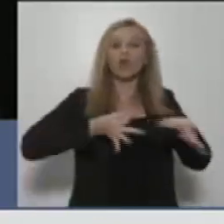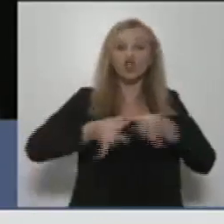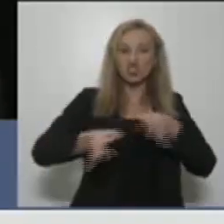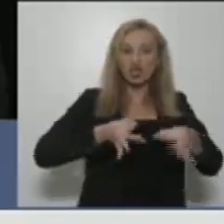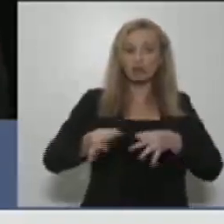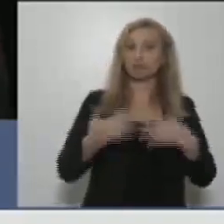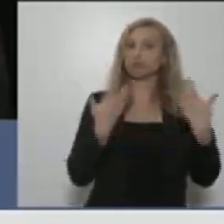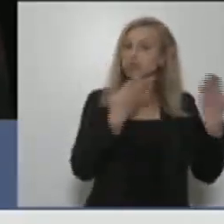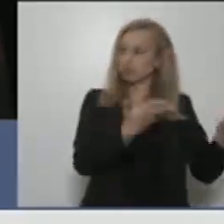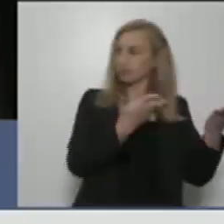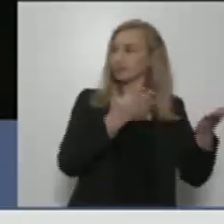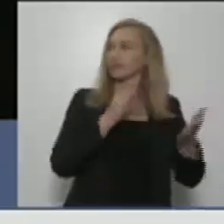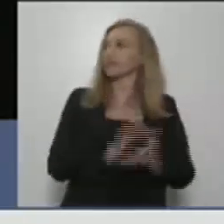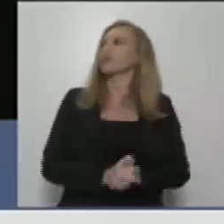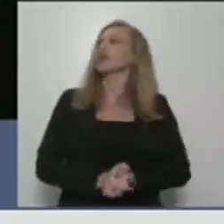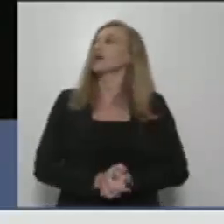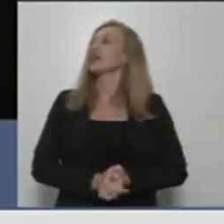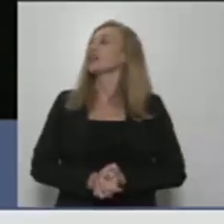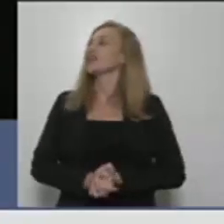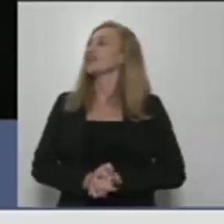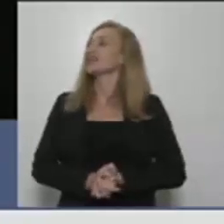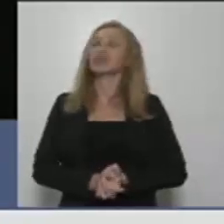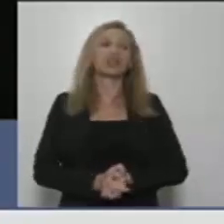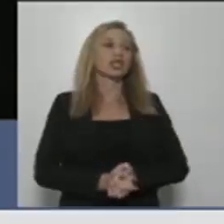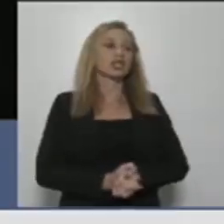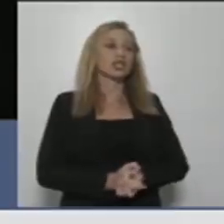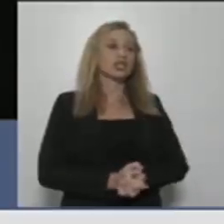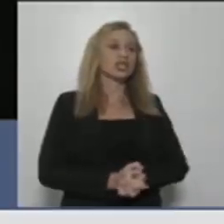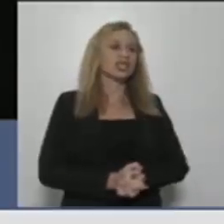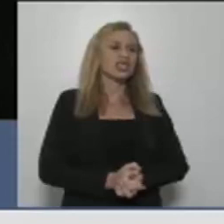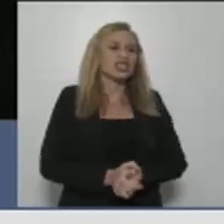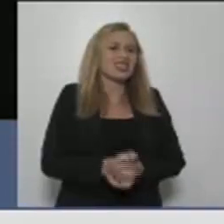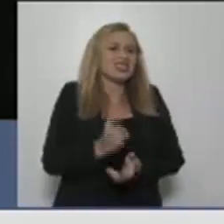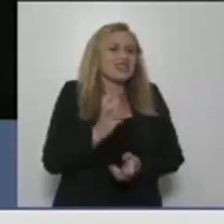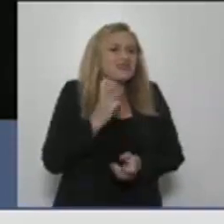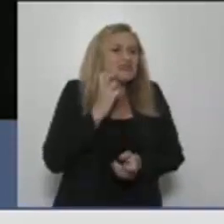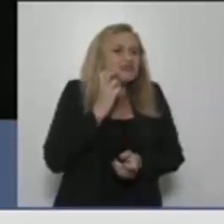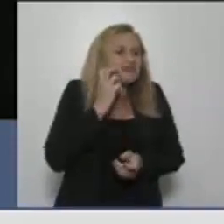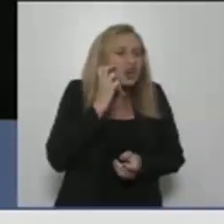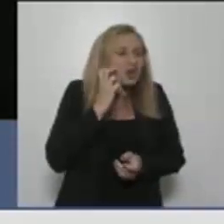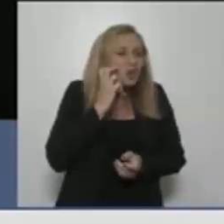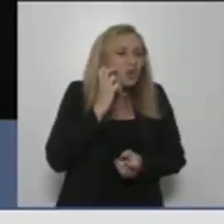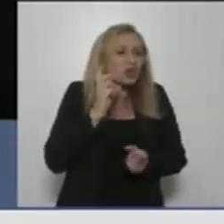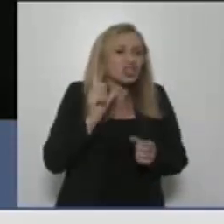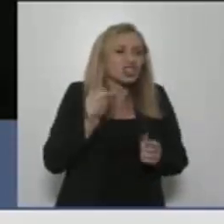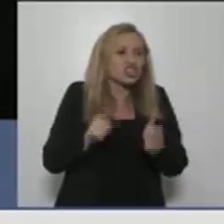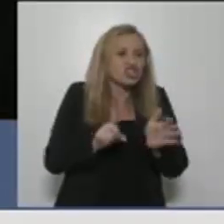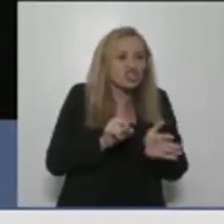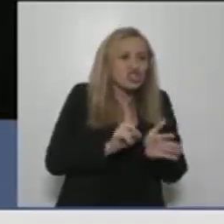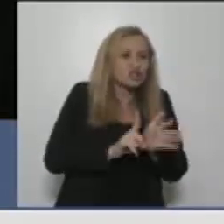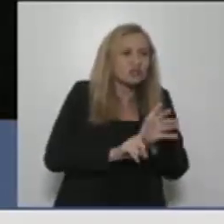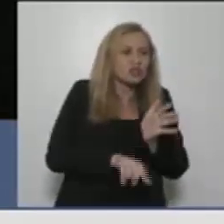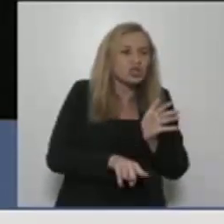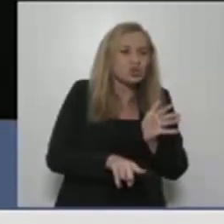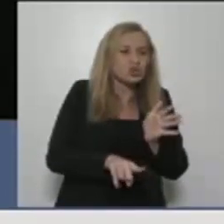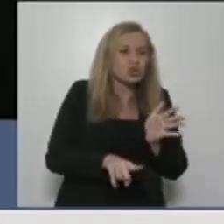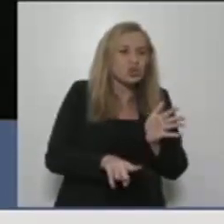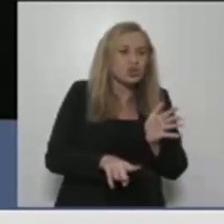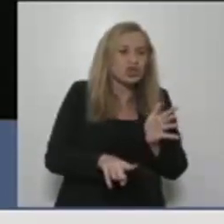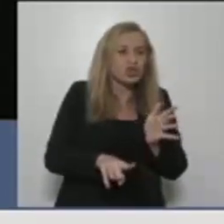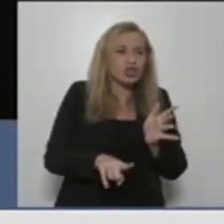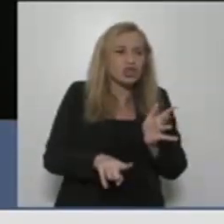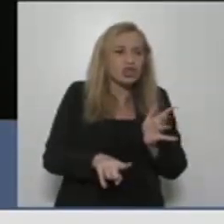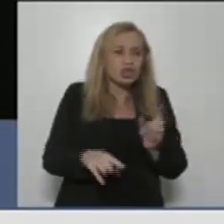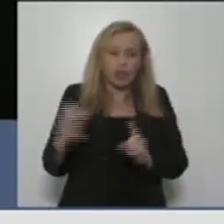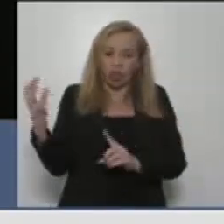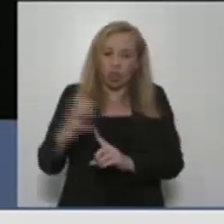como esse, que coíbe, que diminui a possibilidade de assédio